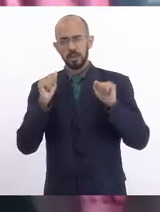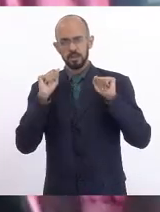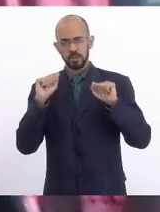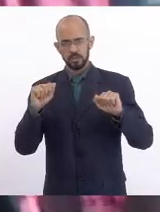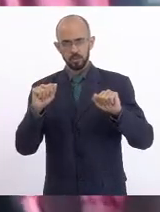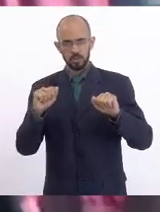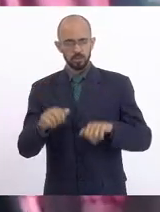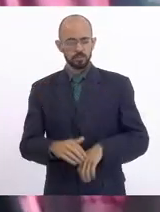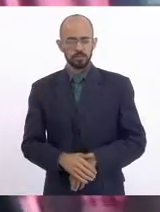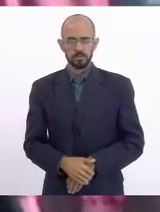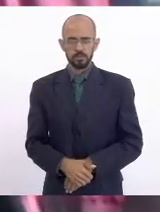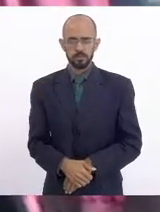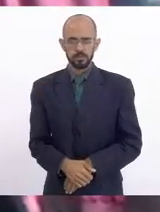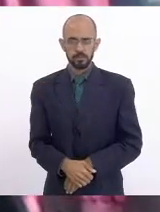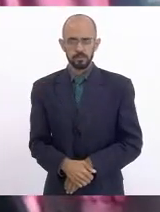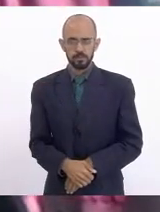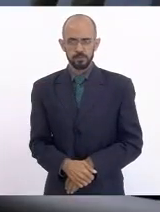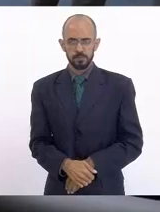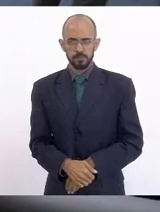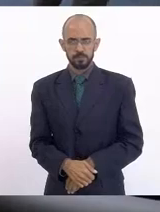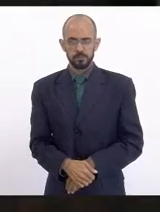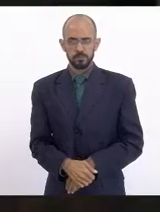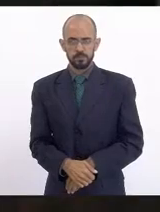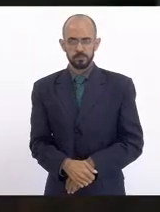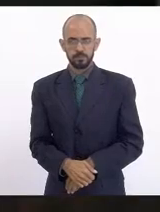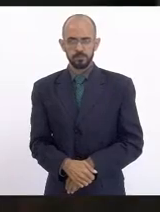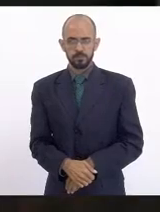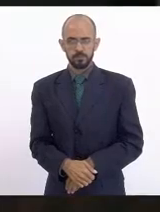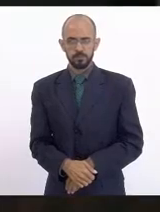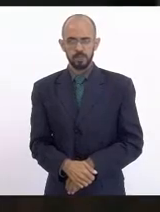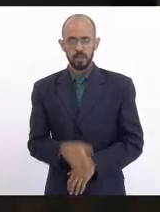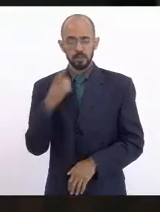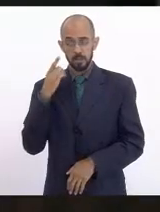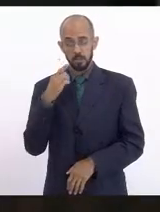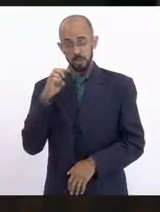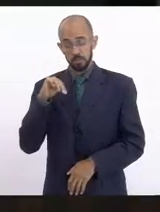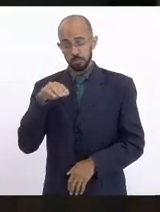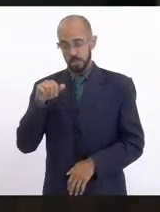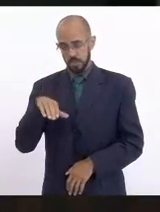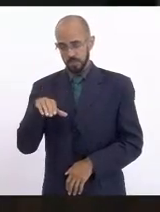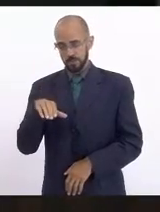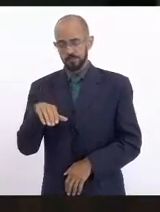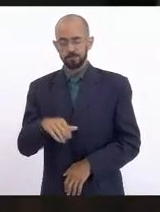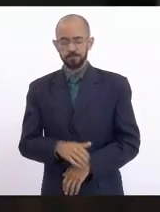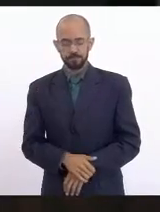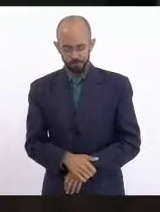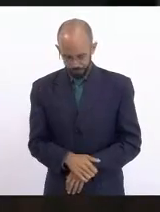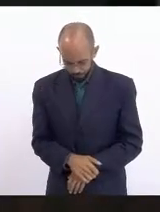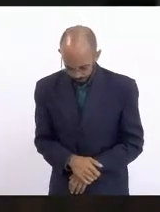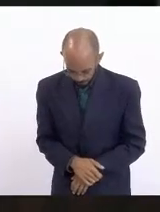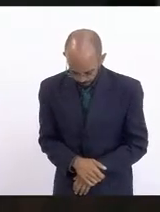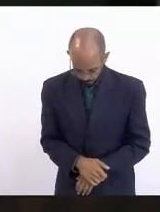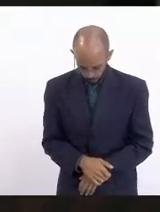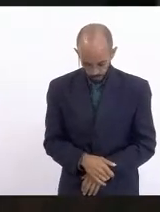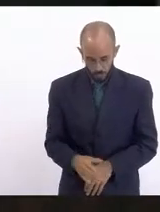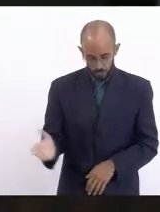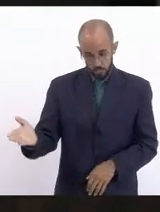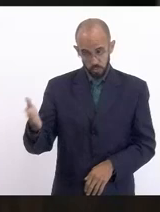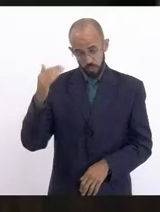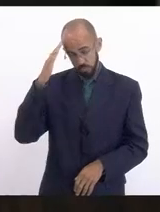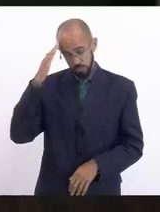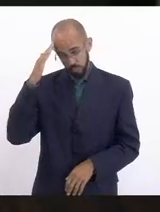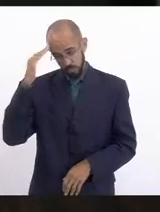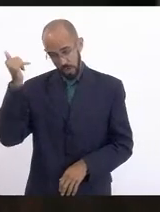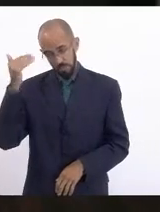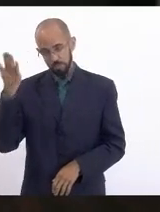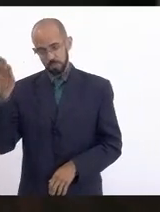a o deputado Carlos minc é logicamente vossa excelência com essa muda área e